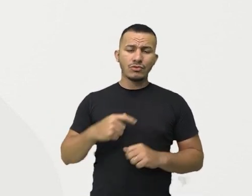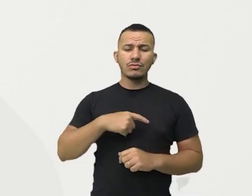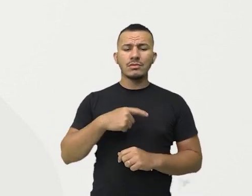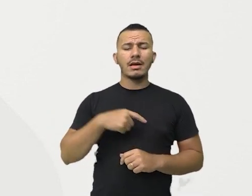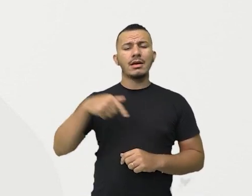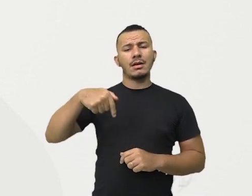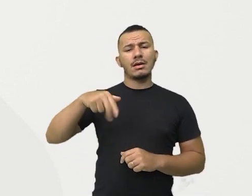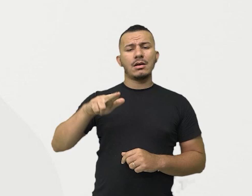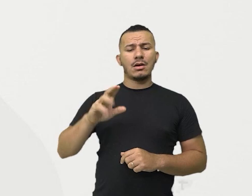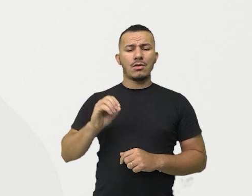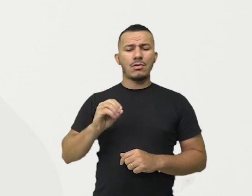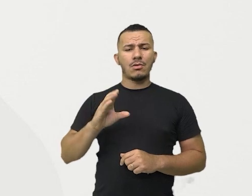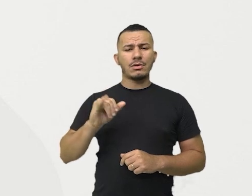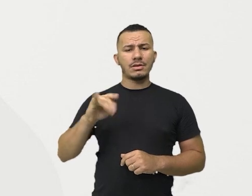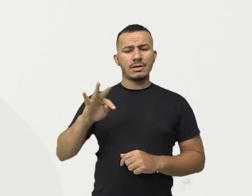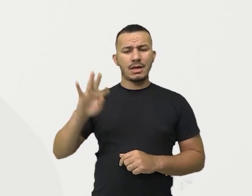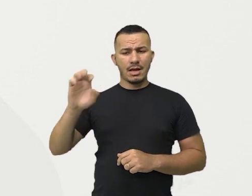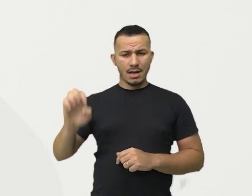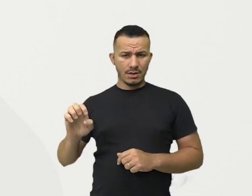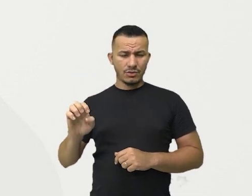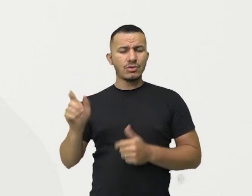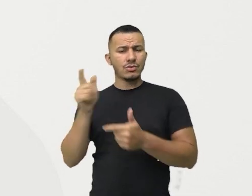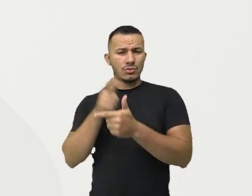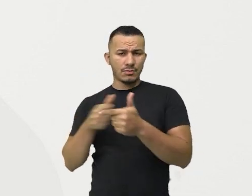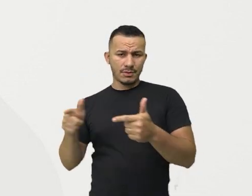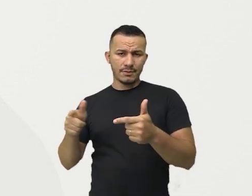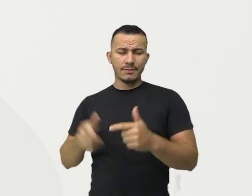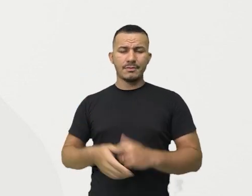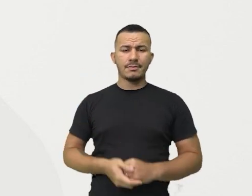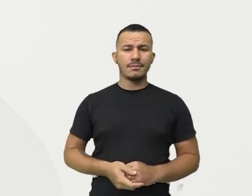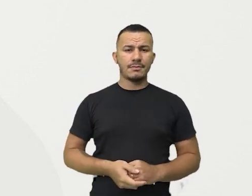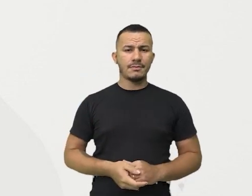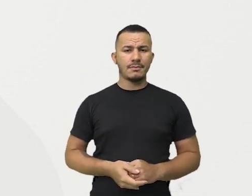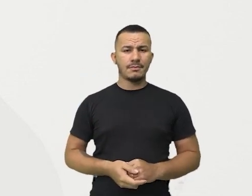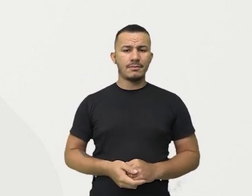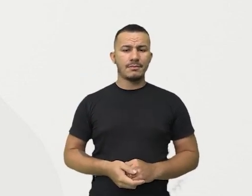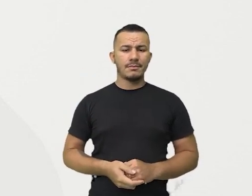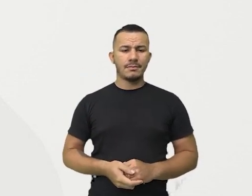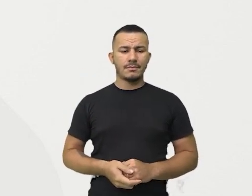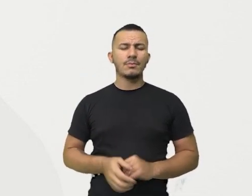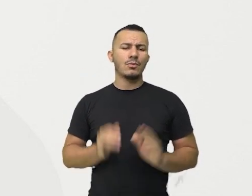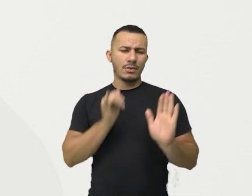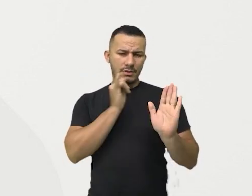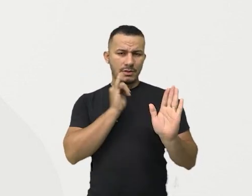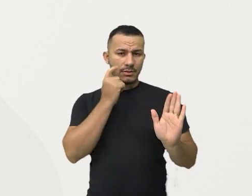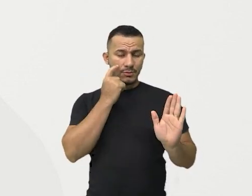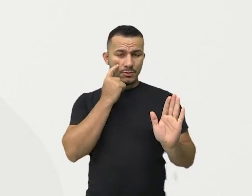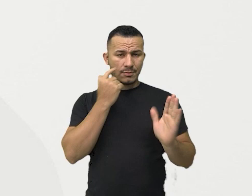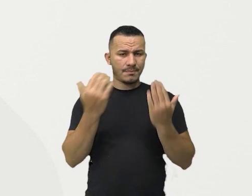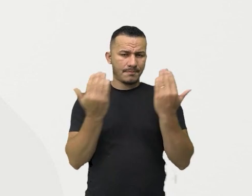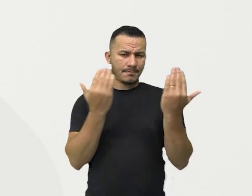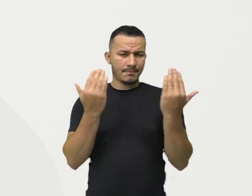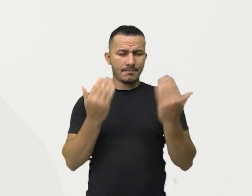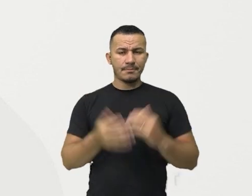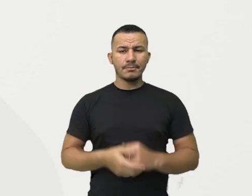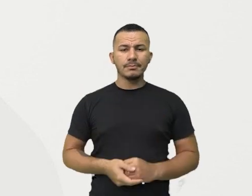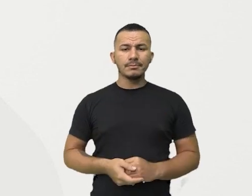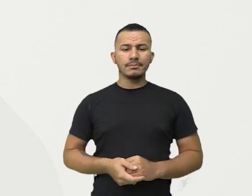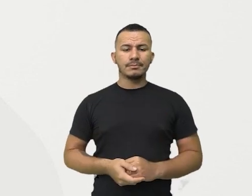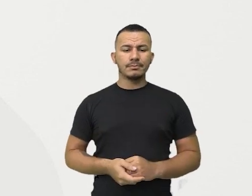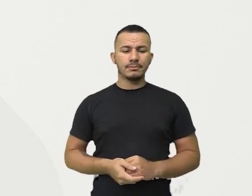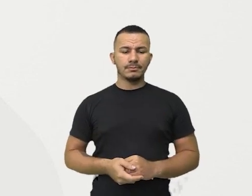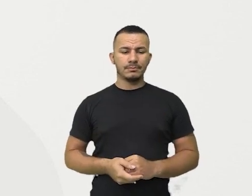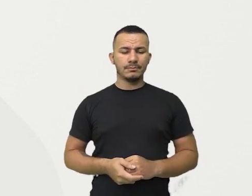como significado quociente de ser o quociente de uma divisão. Olha o exemplo que nós temos aqui. Ó. Nós temos